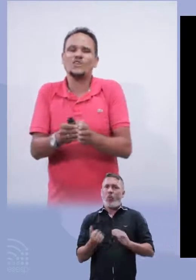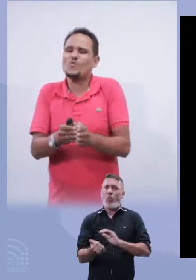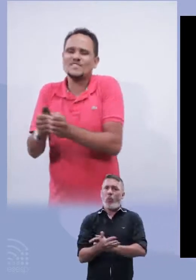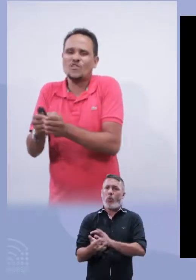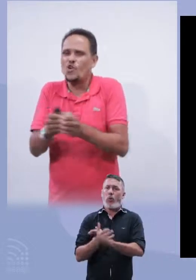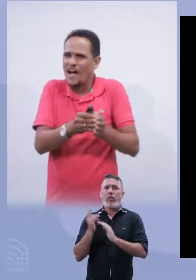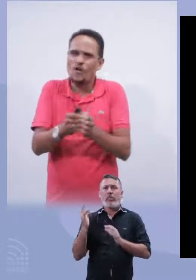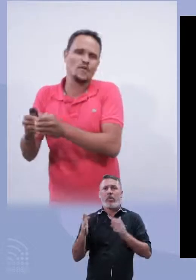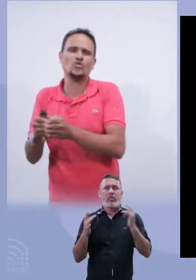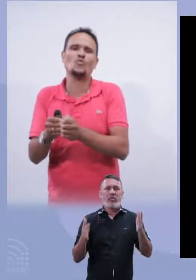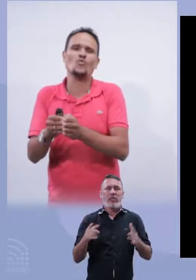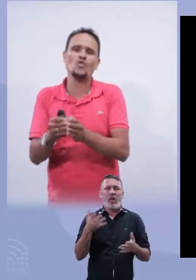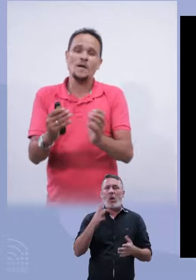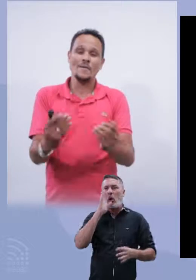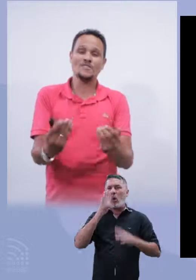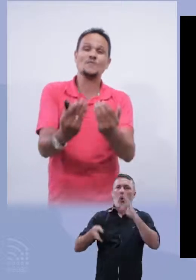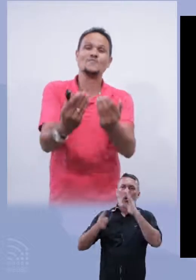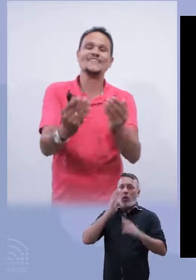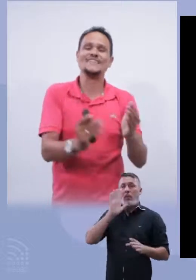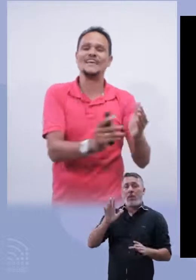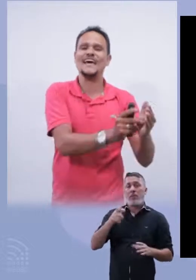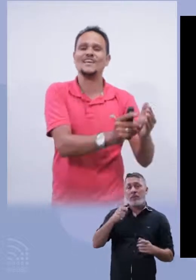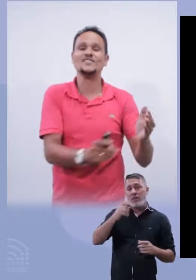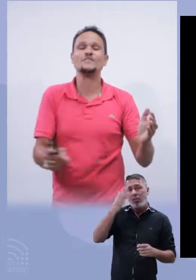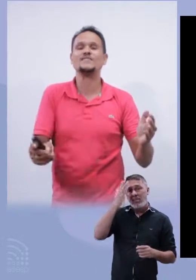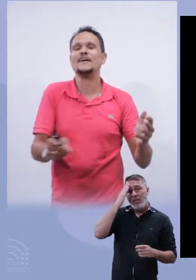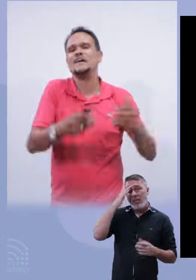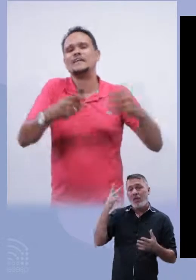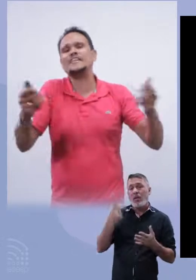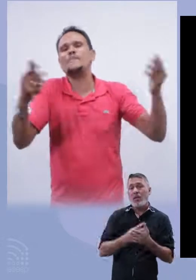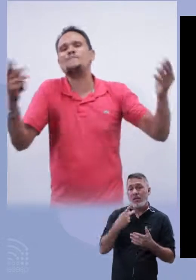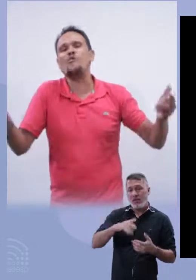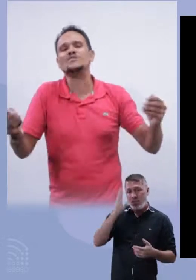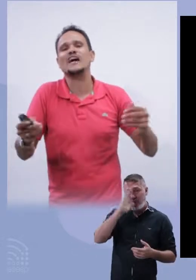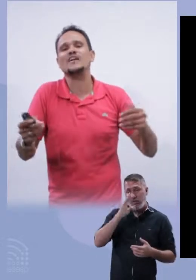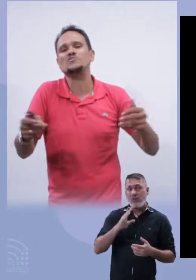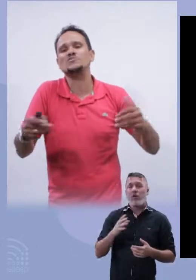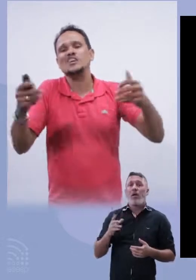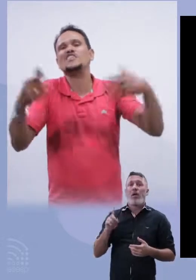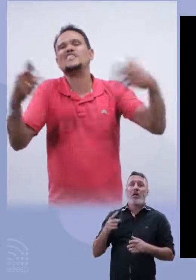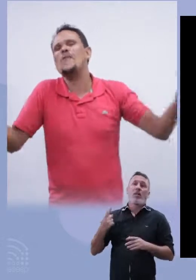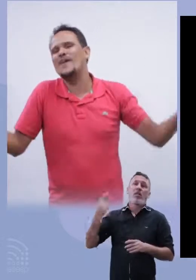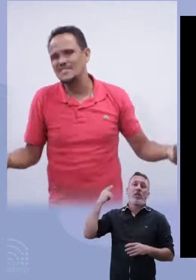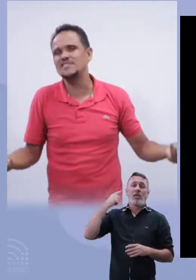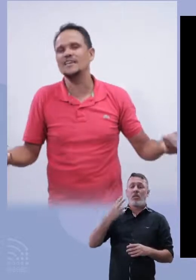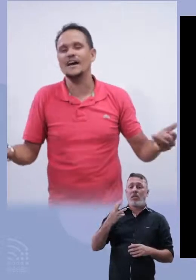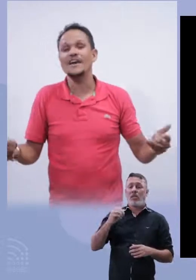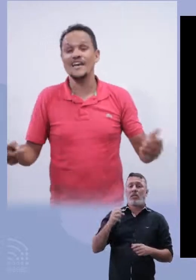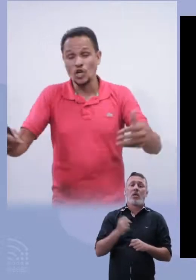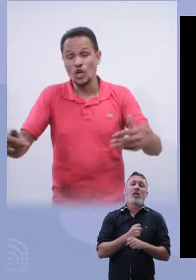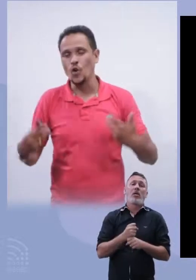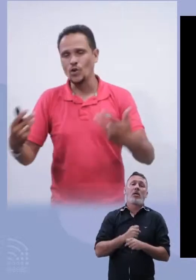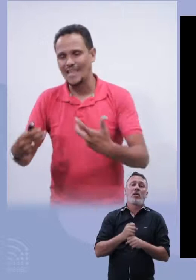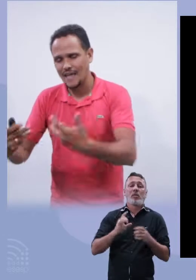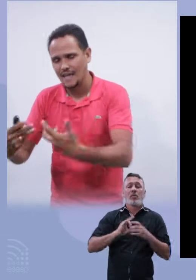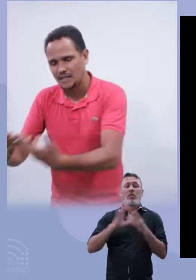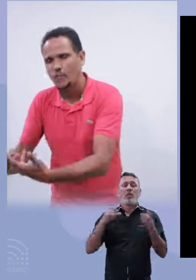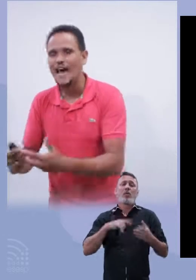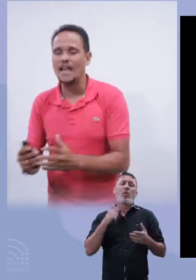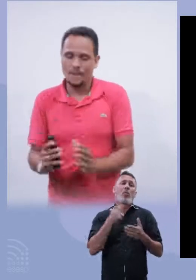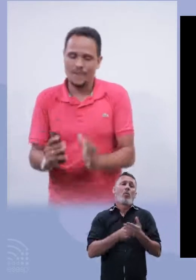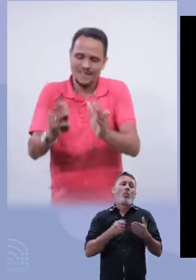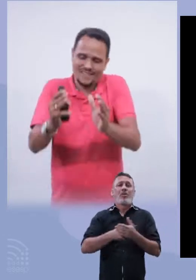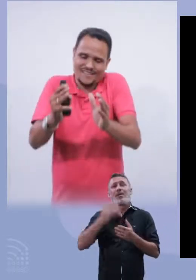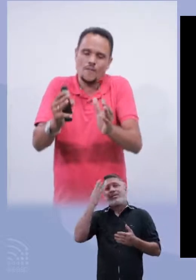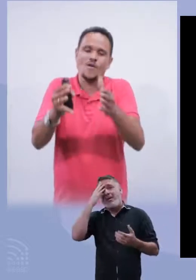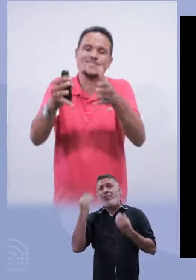a gente começa a colocar a culpa em todo mundo, mas nós temos que entender que nós temos aí 30 e poucos anos de democracia e a gente luta ainda por